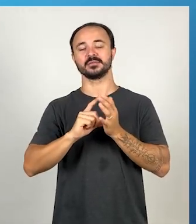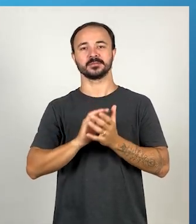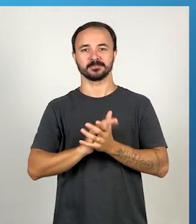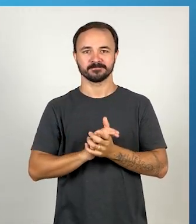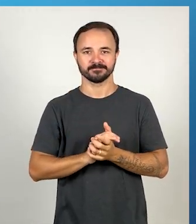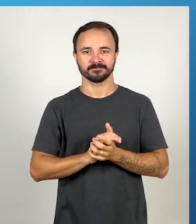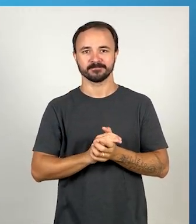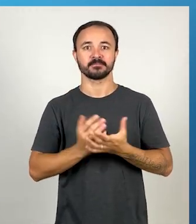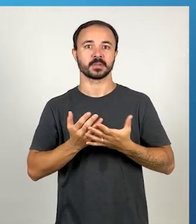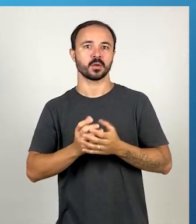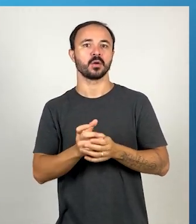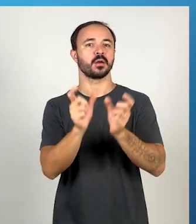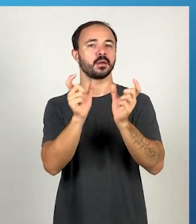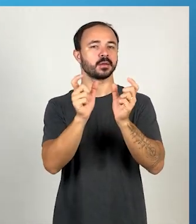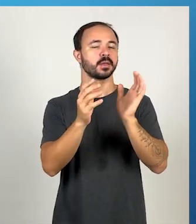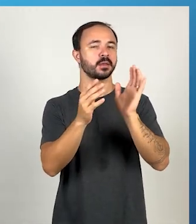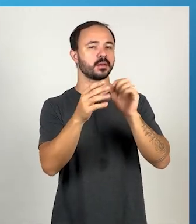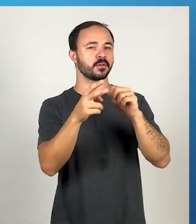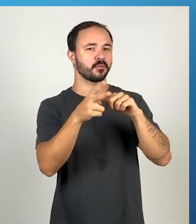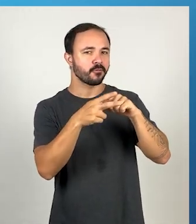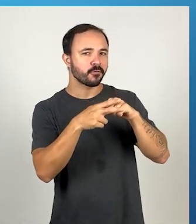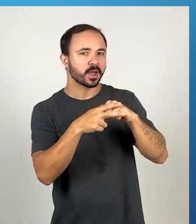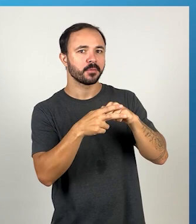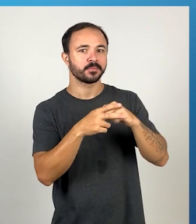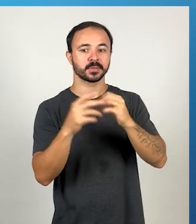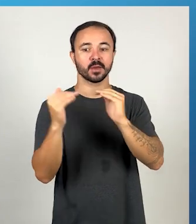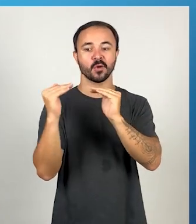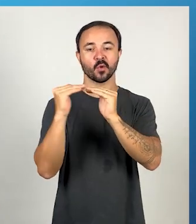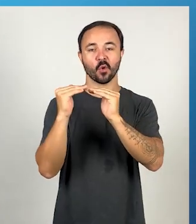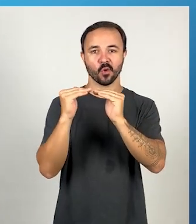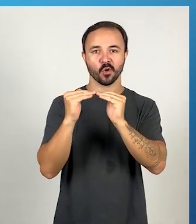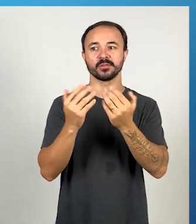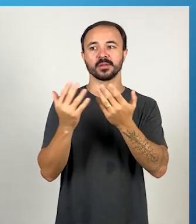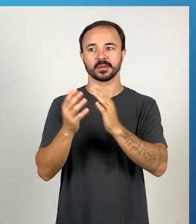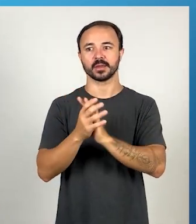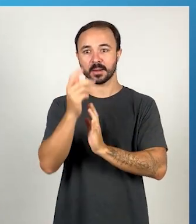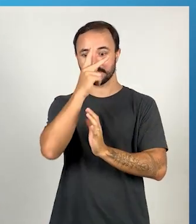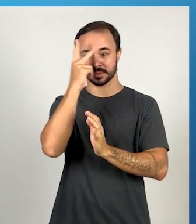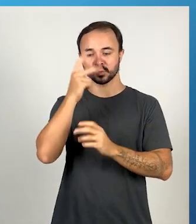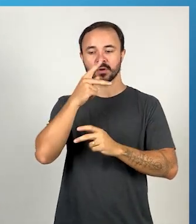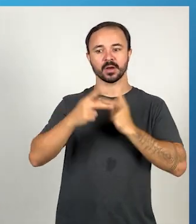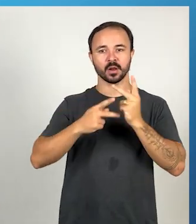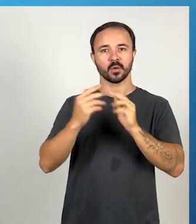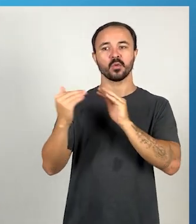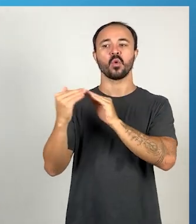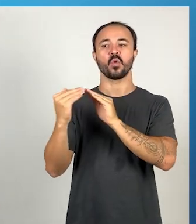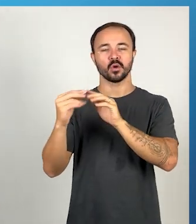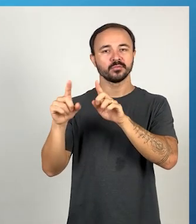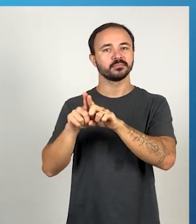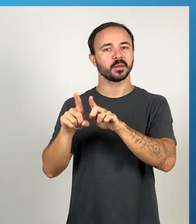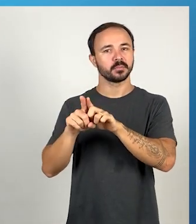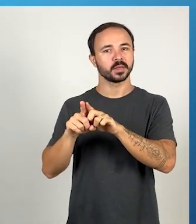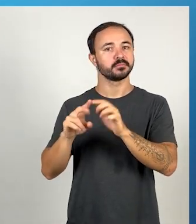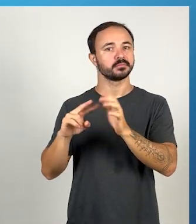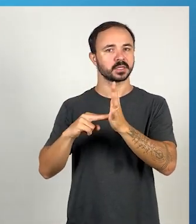plural, concordando com a ideia de que o autor da frase está entre aqueles que preferem.